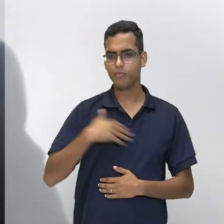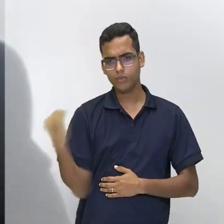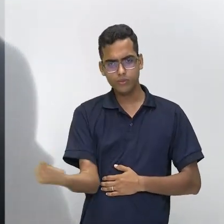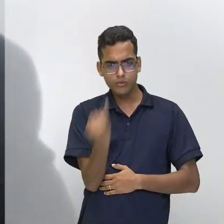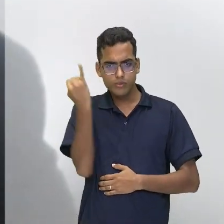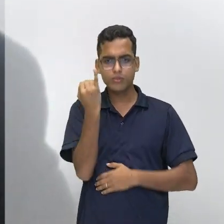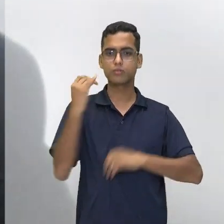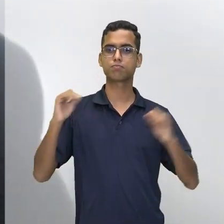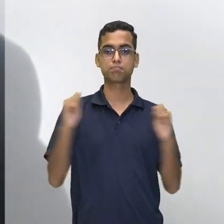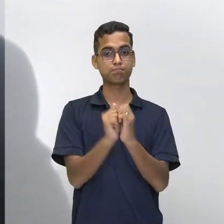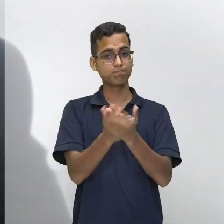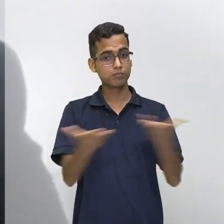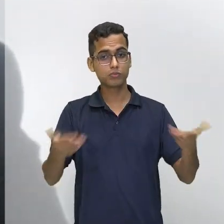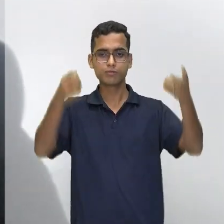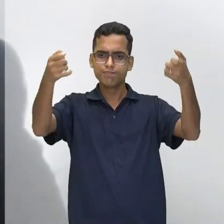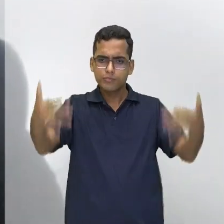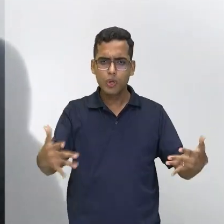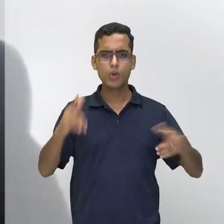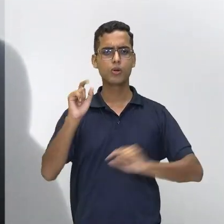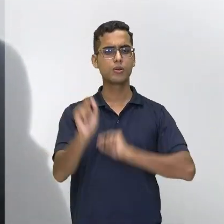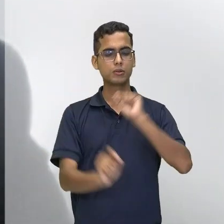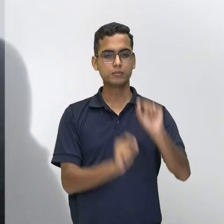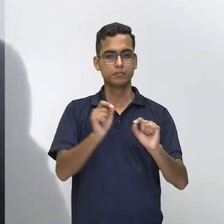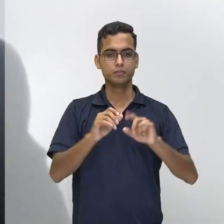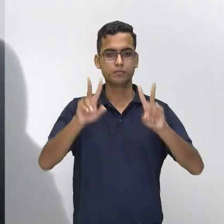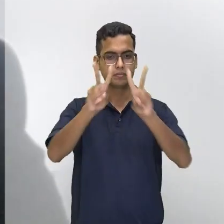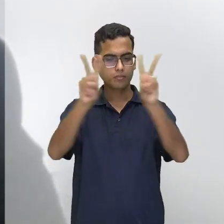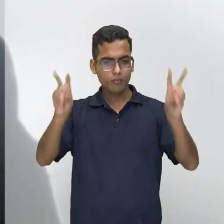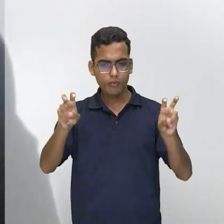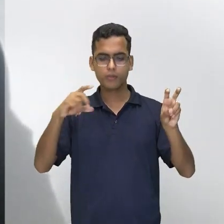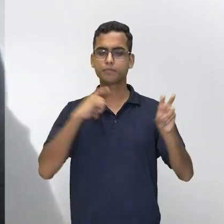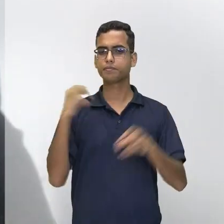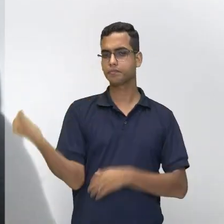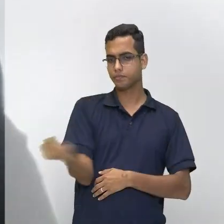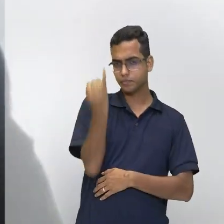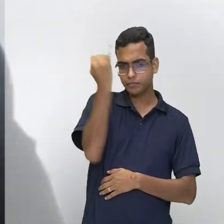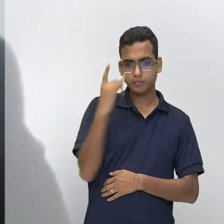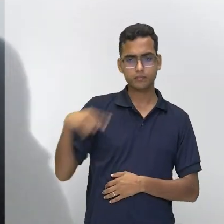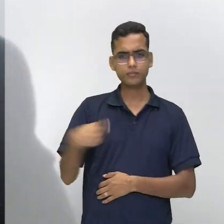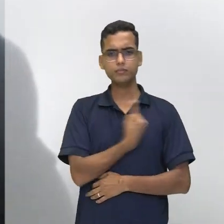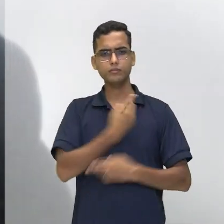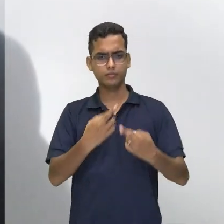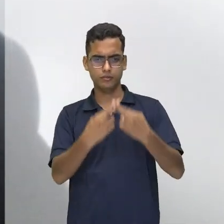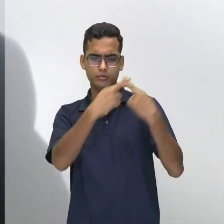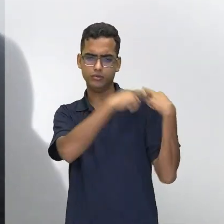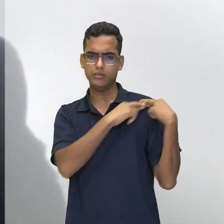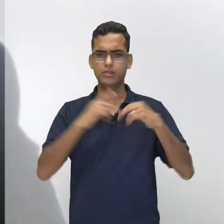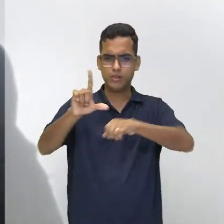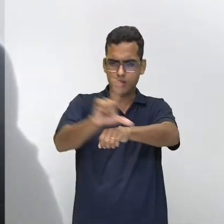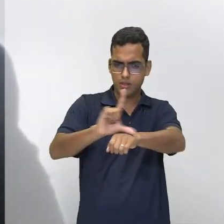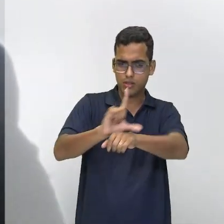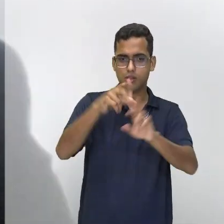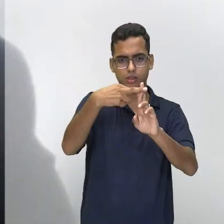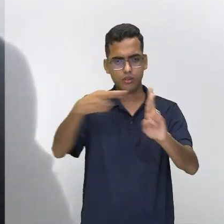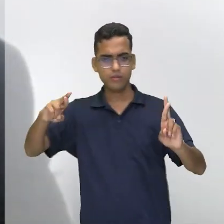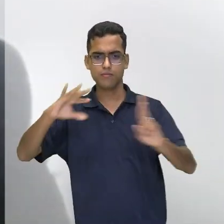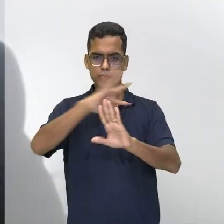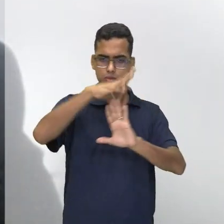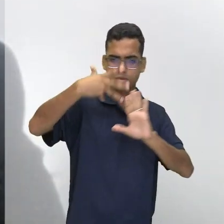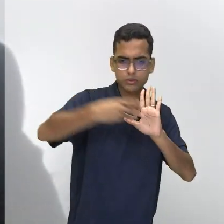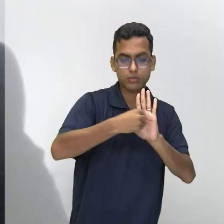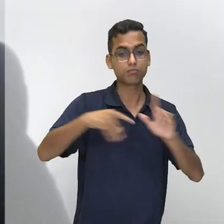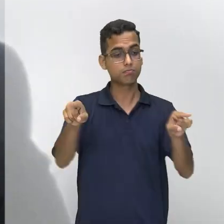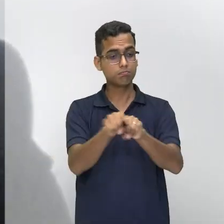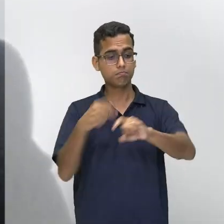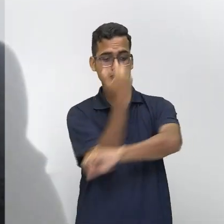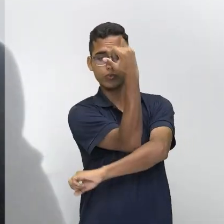nesse momento falando para vocês acerca da importância do nosso papel enquanto lideranças religiosas na